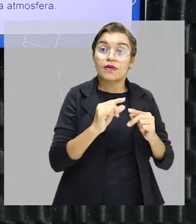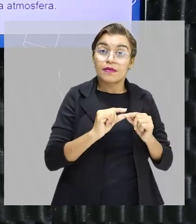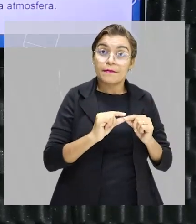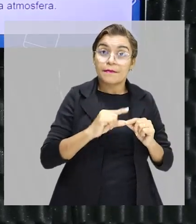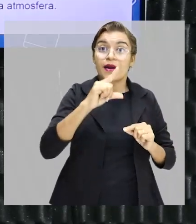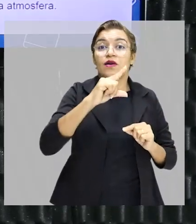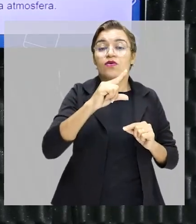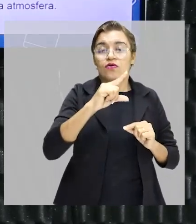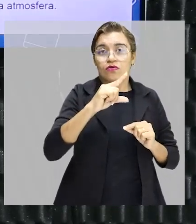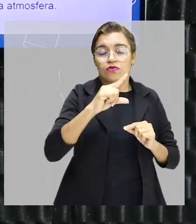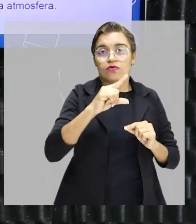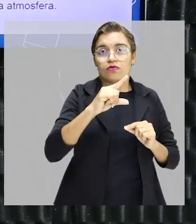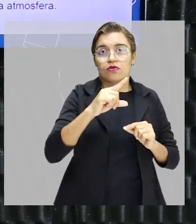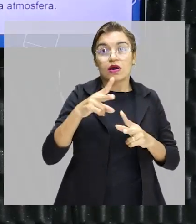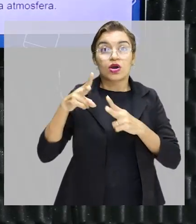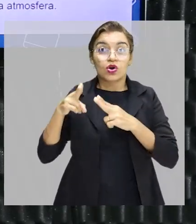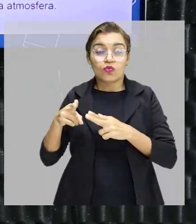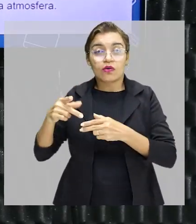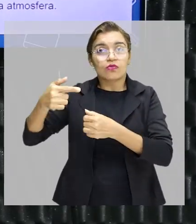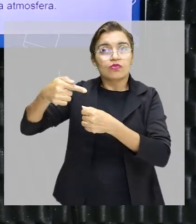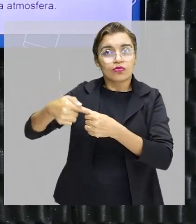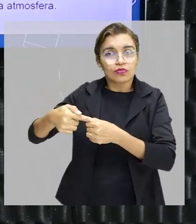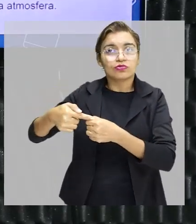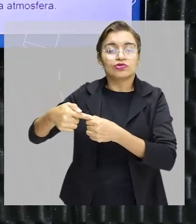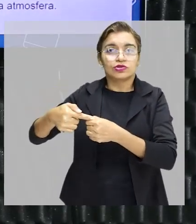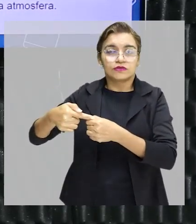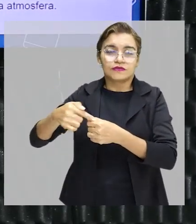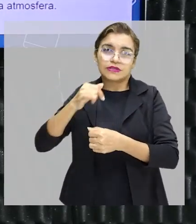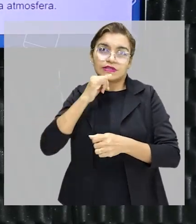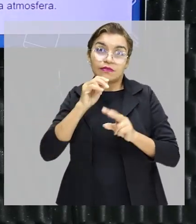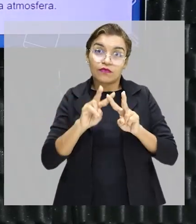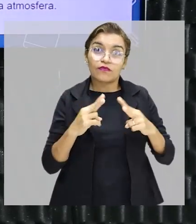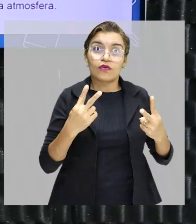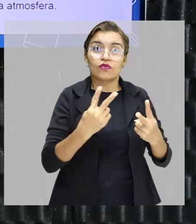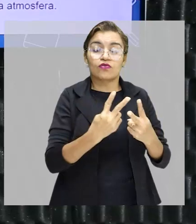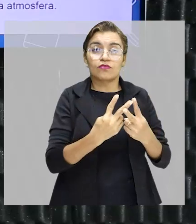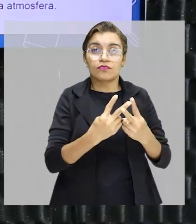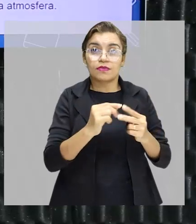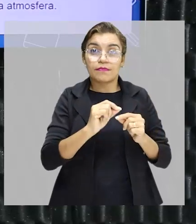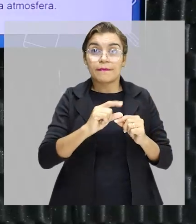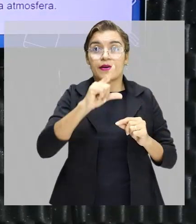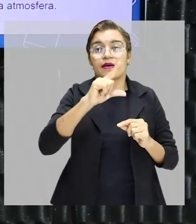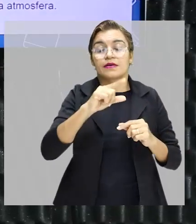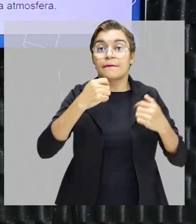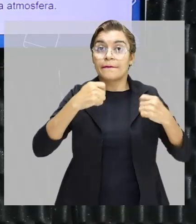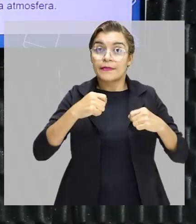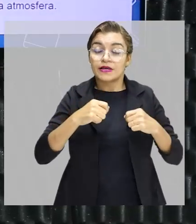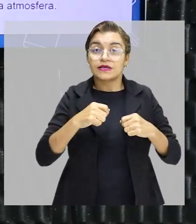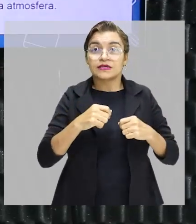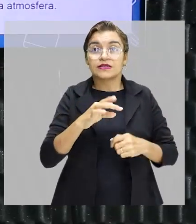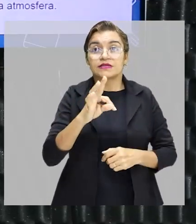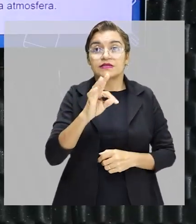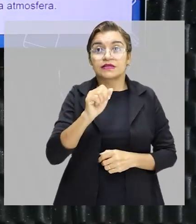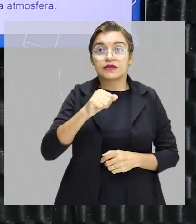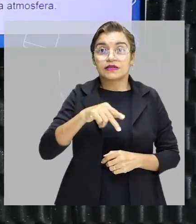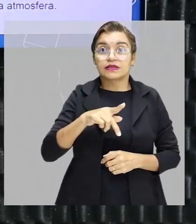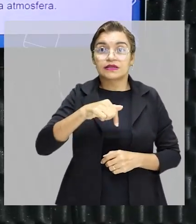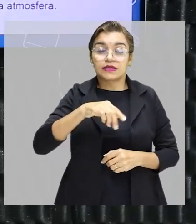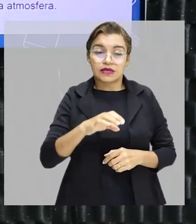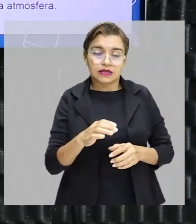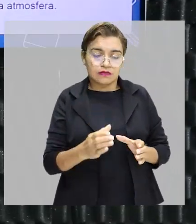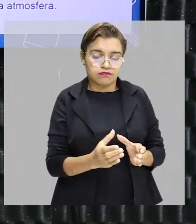do combustível. Então, se a gente precisa de um volume muito maior, então a gente precisa de um tanque enorme, o que